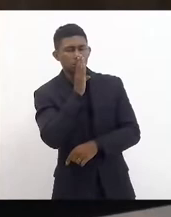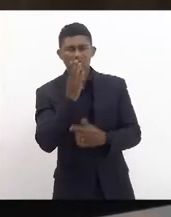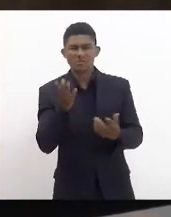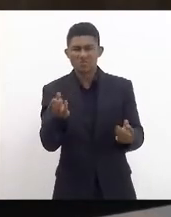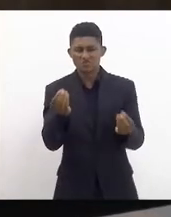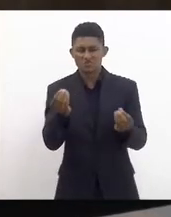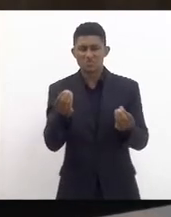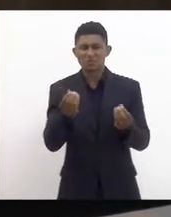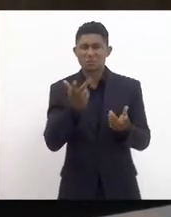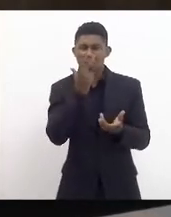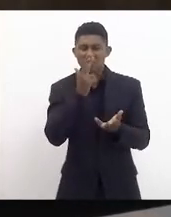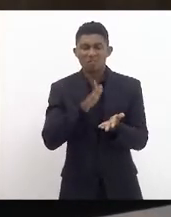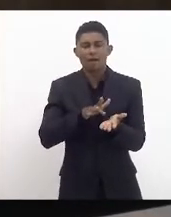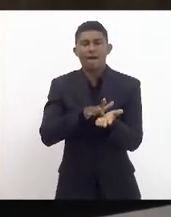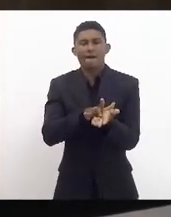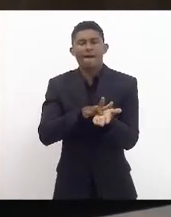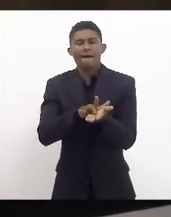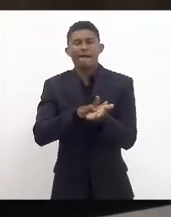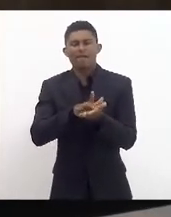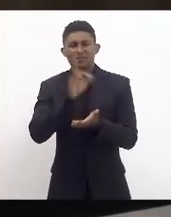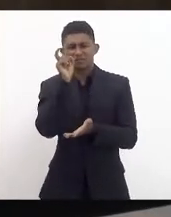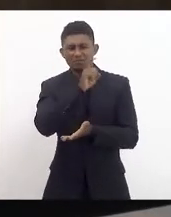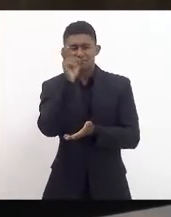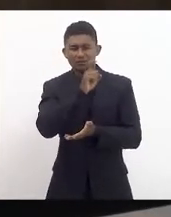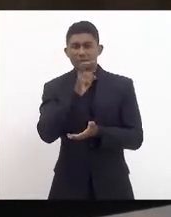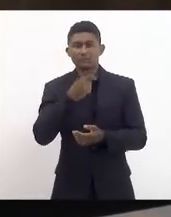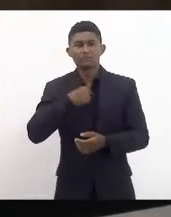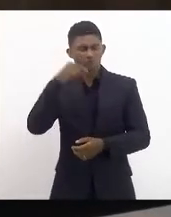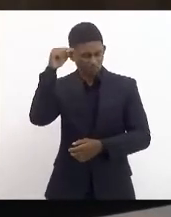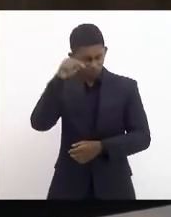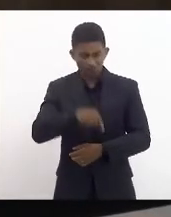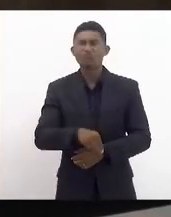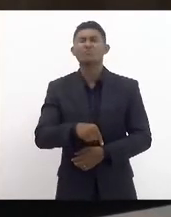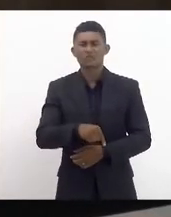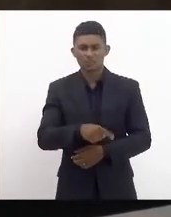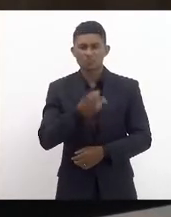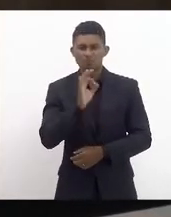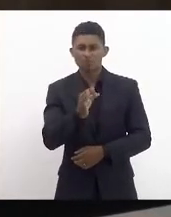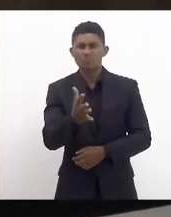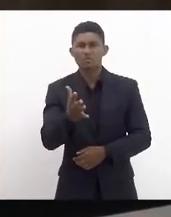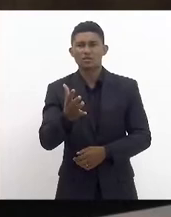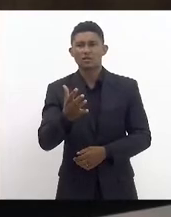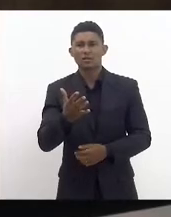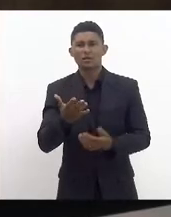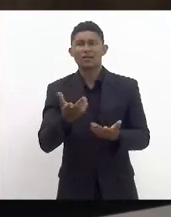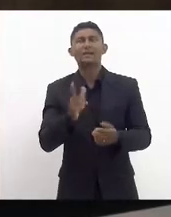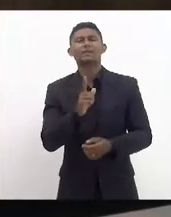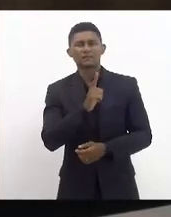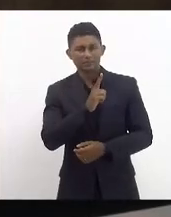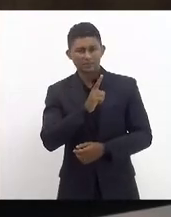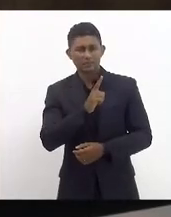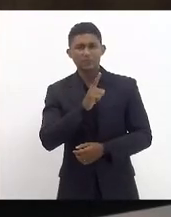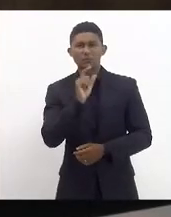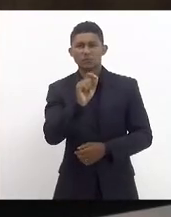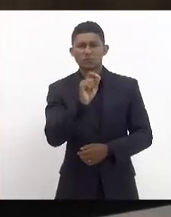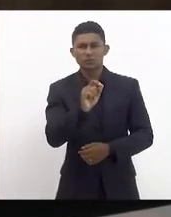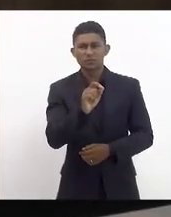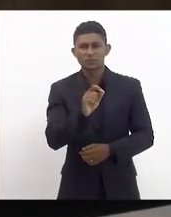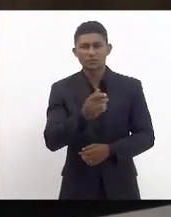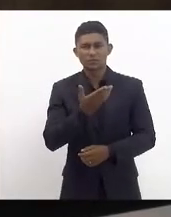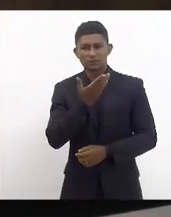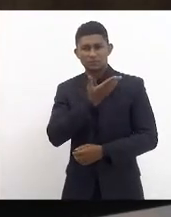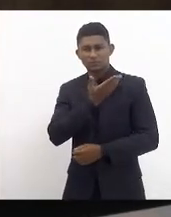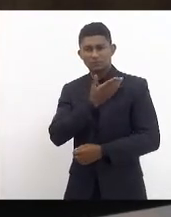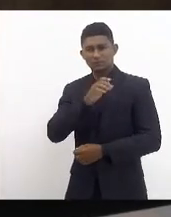nesse parlamento. Eu faço aqui uma moção de repúdio na tentativa de assassinato de reputação ao meu colega